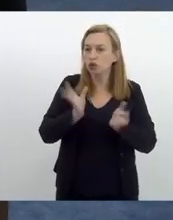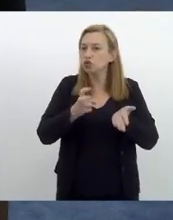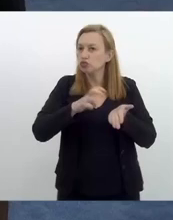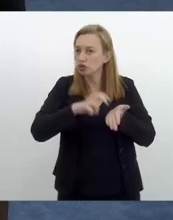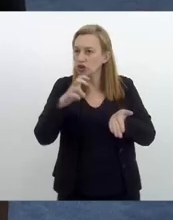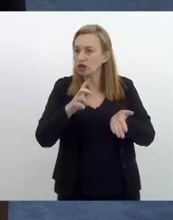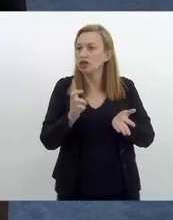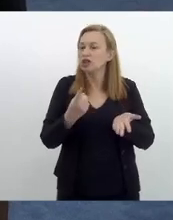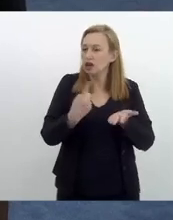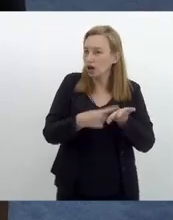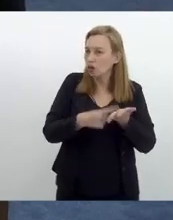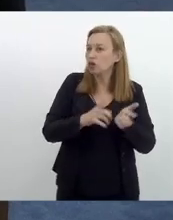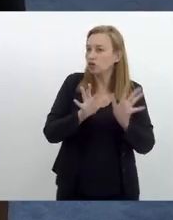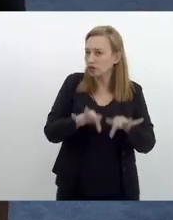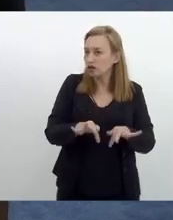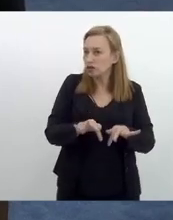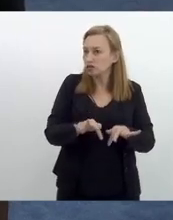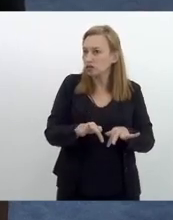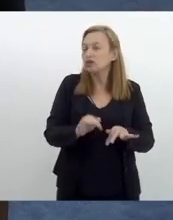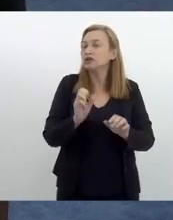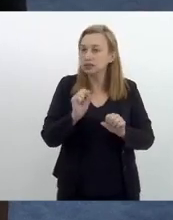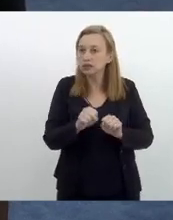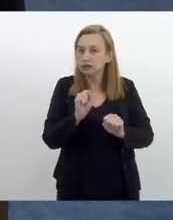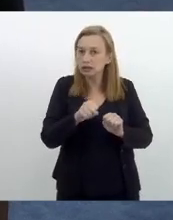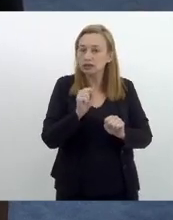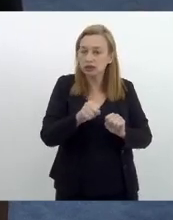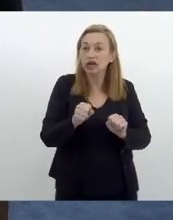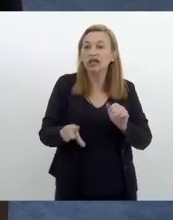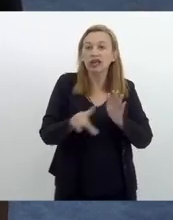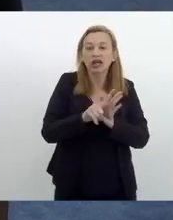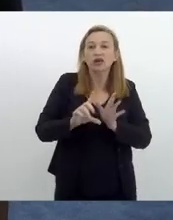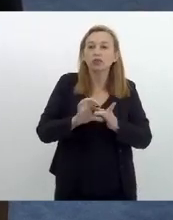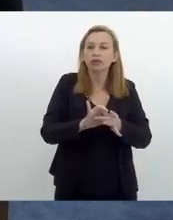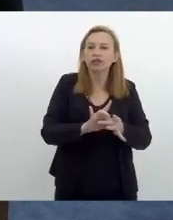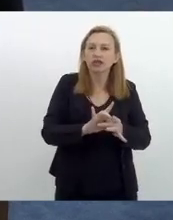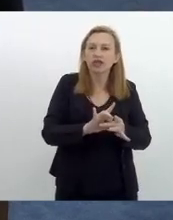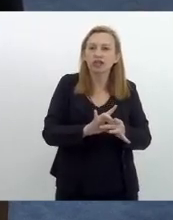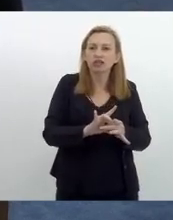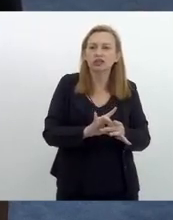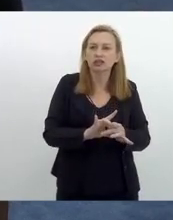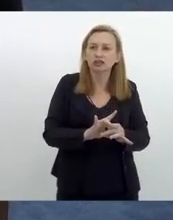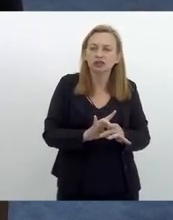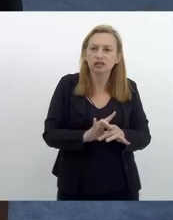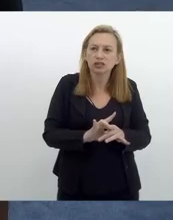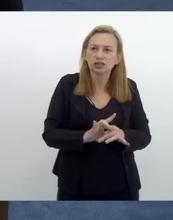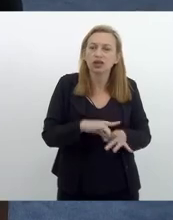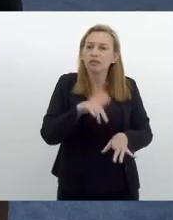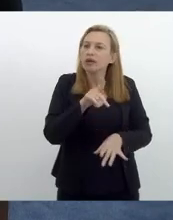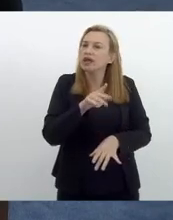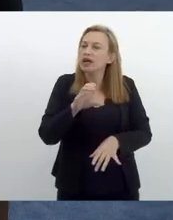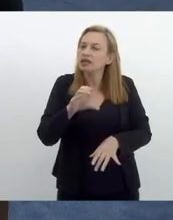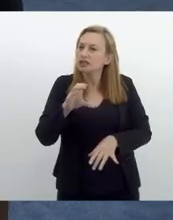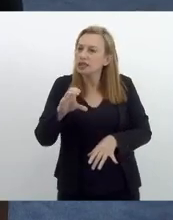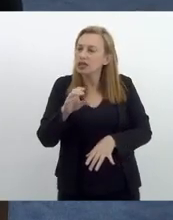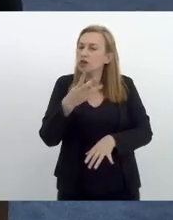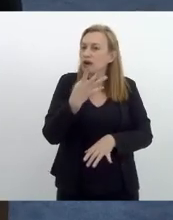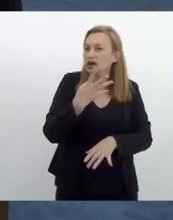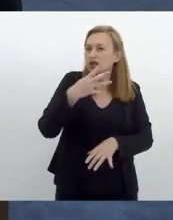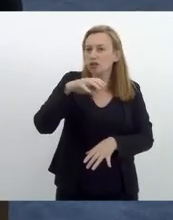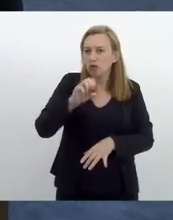Fechou o acordo. Sim, mas eu estou dizendo para ele que está lá. Bom, na lei complementar na lei no PLC 48